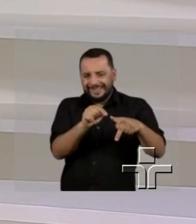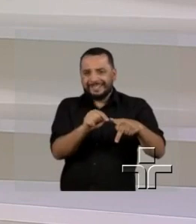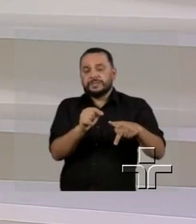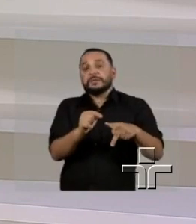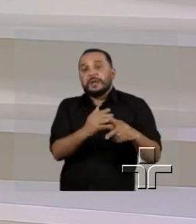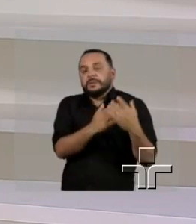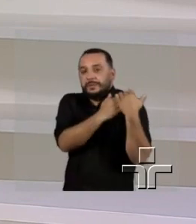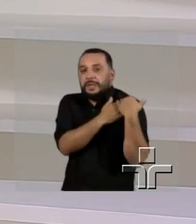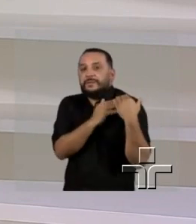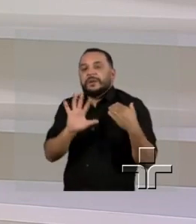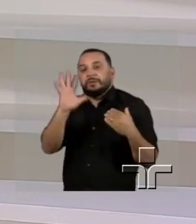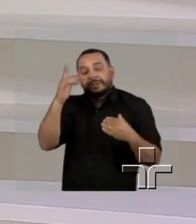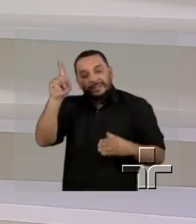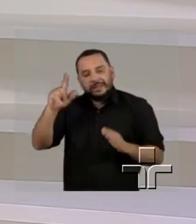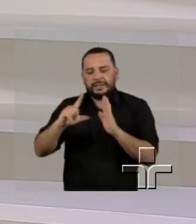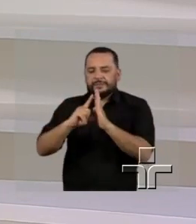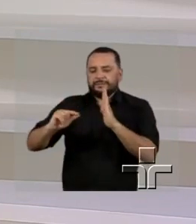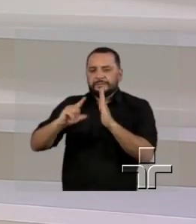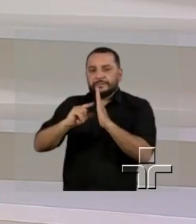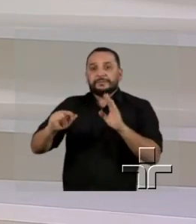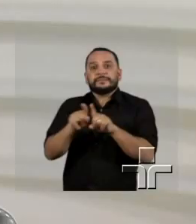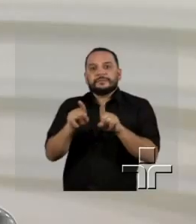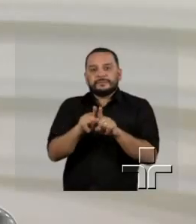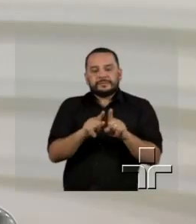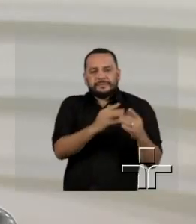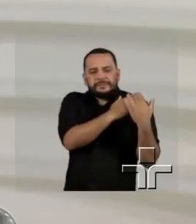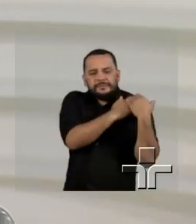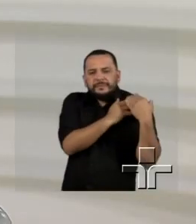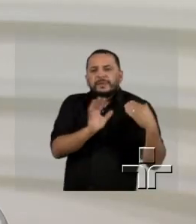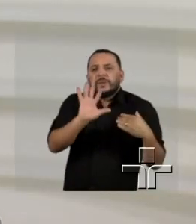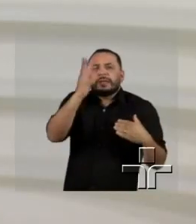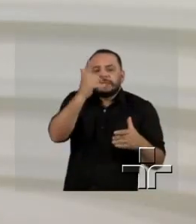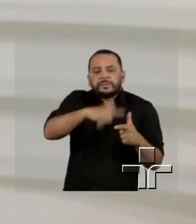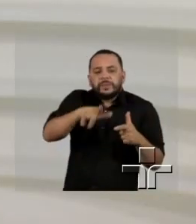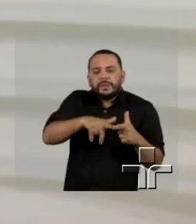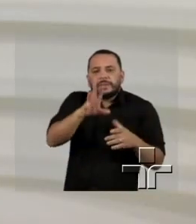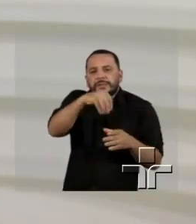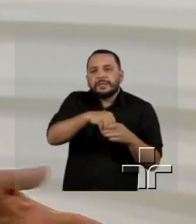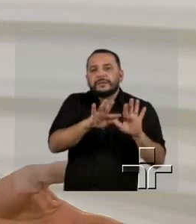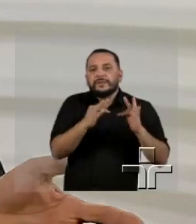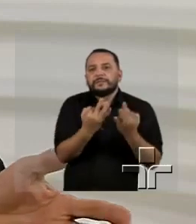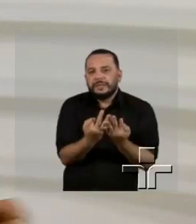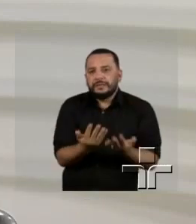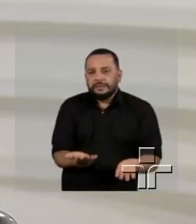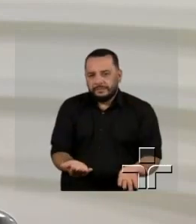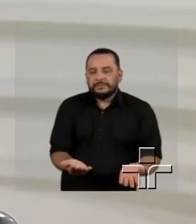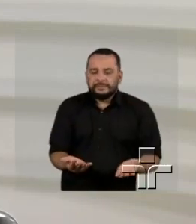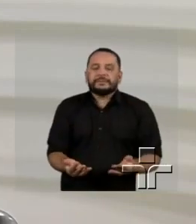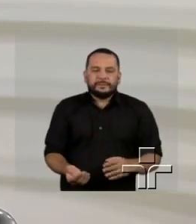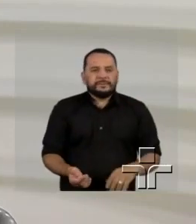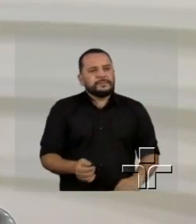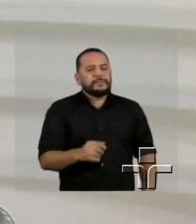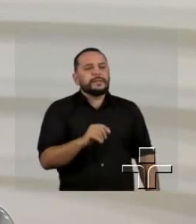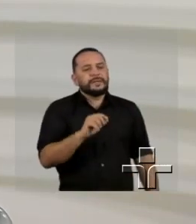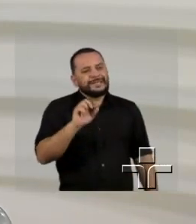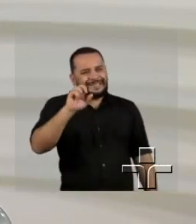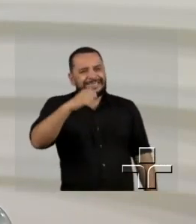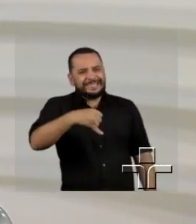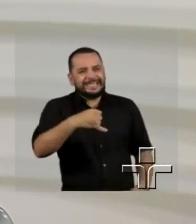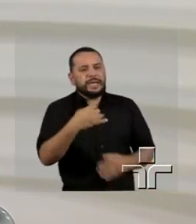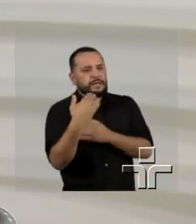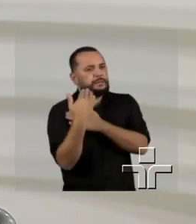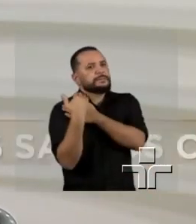sabe, né? O que ele sabe, ele pune, né, se for o caso, né, quando acontece algo errado, e